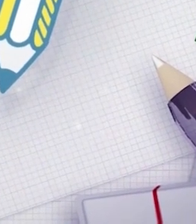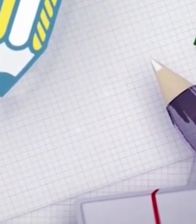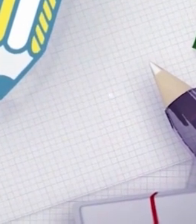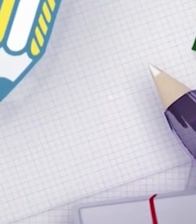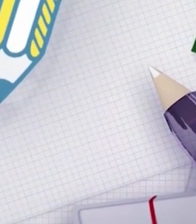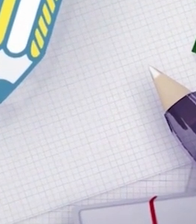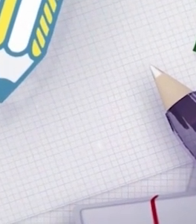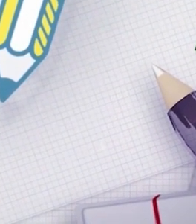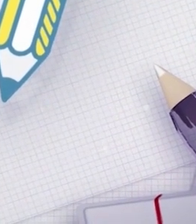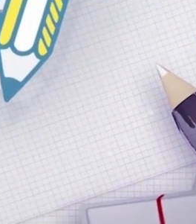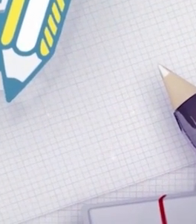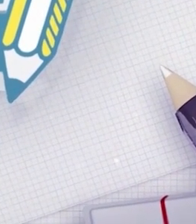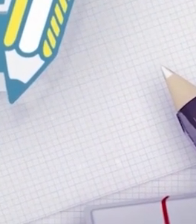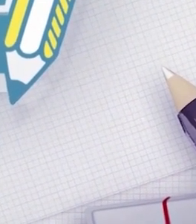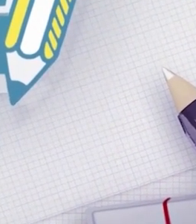próxima